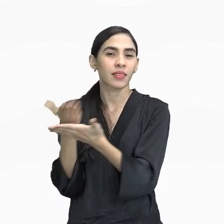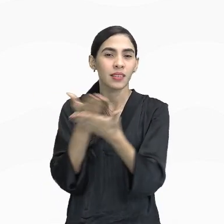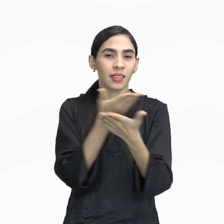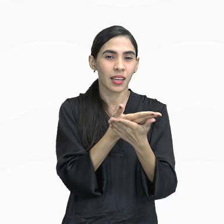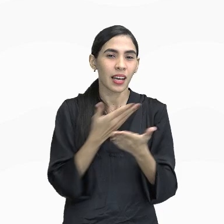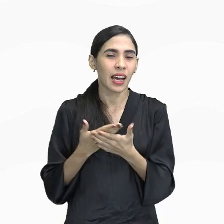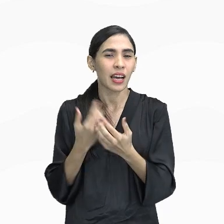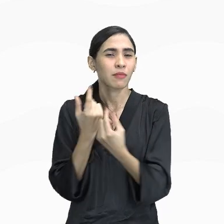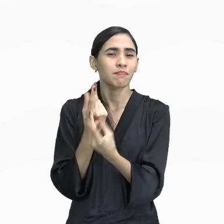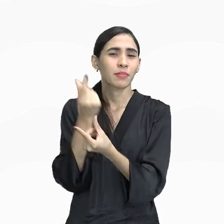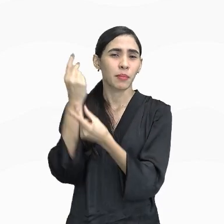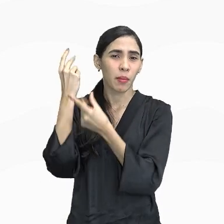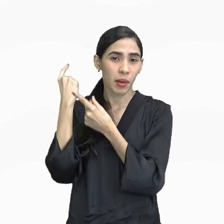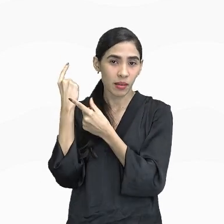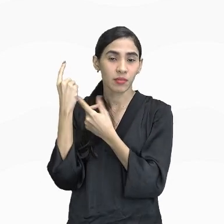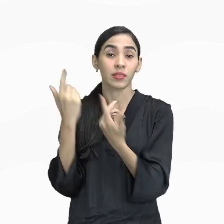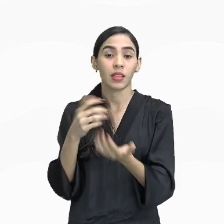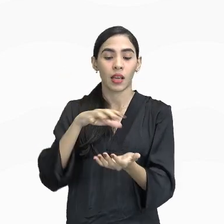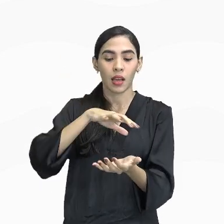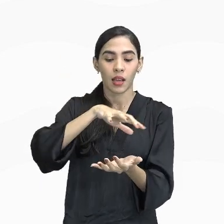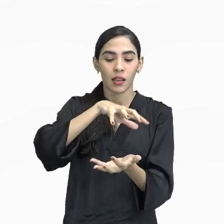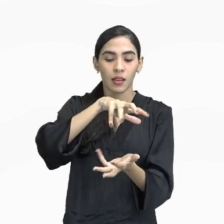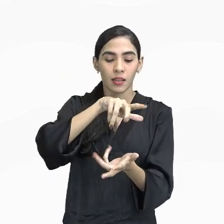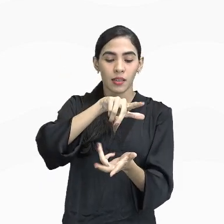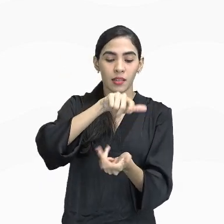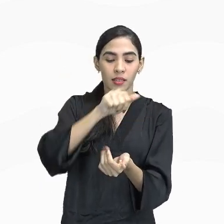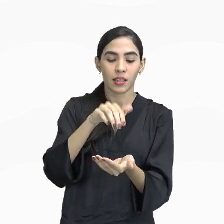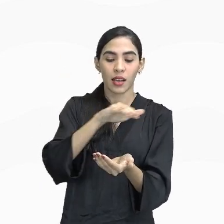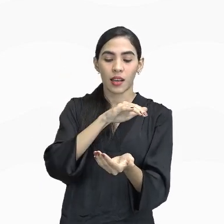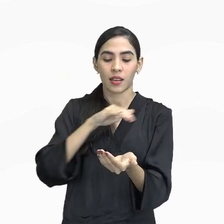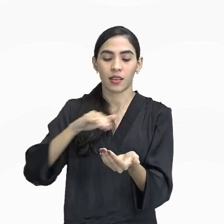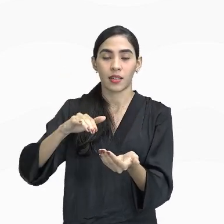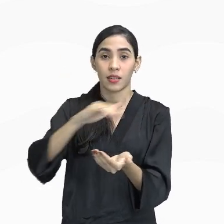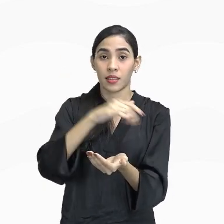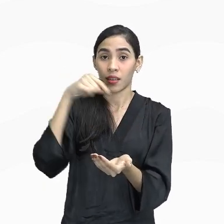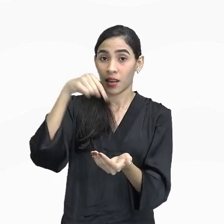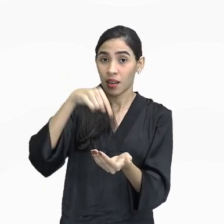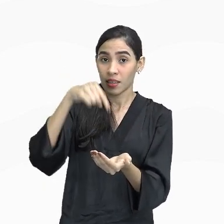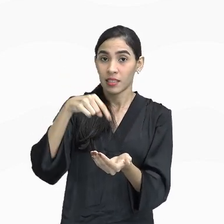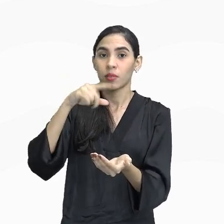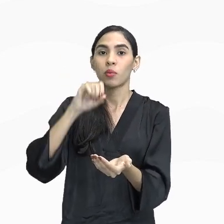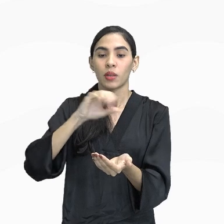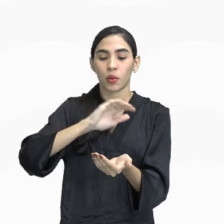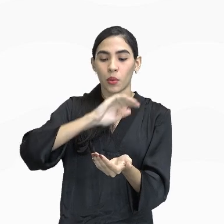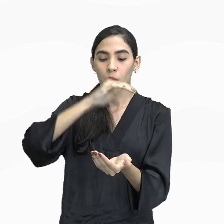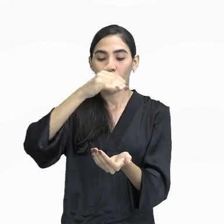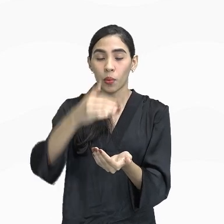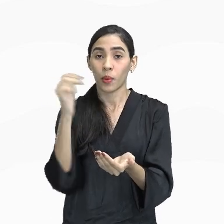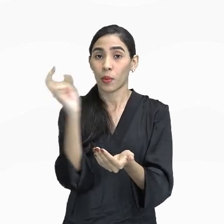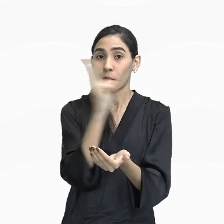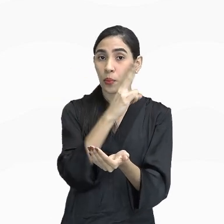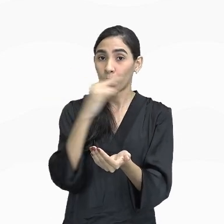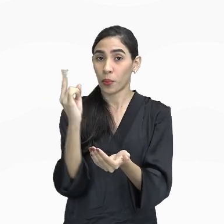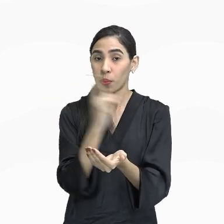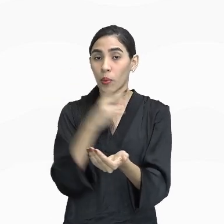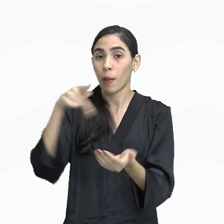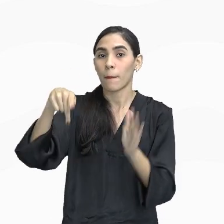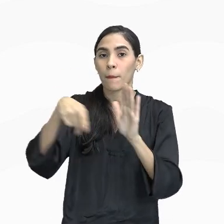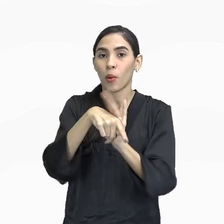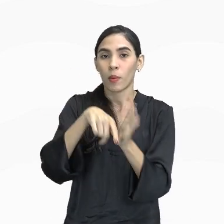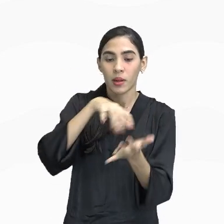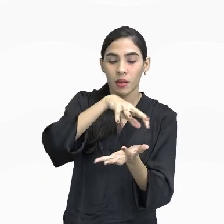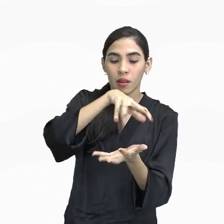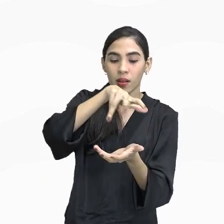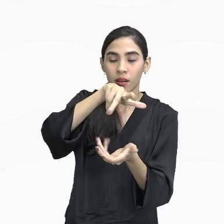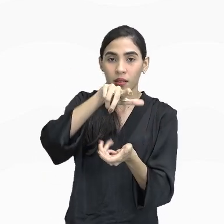aulas mais antigas, que a atmosfera é justamente a camada de ar que envolve o nosso planeta Terra. Então, como eu